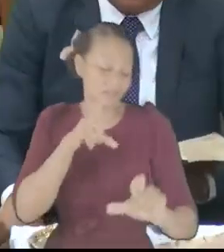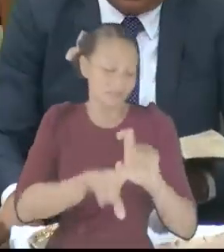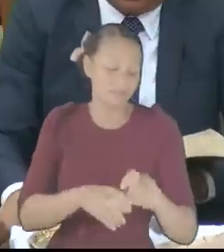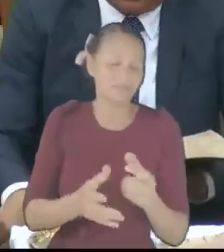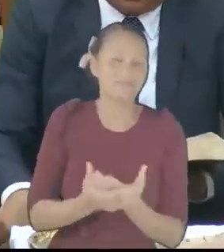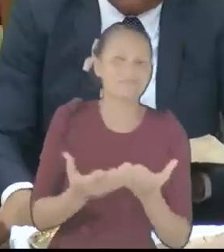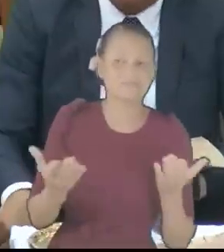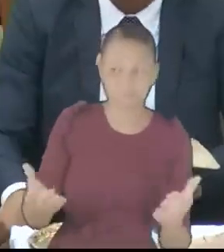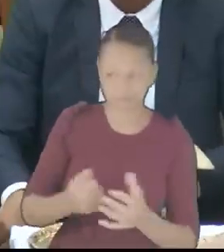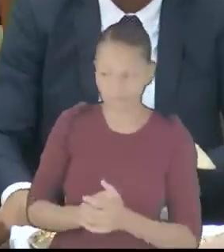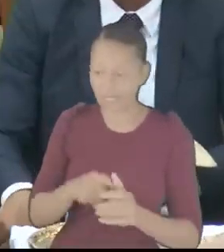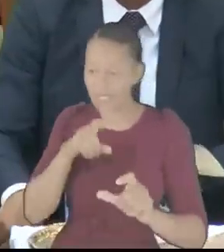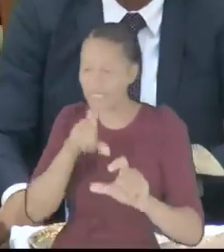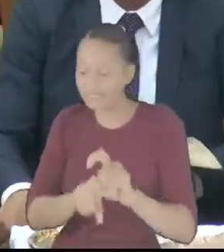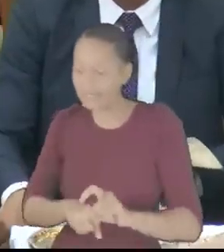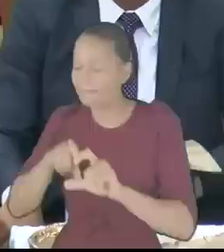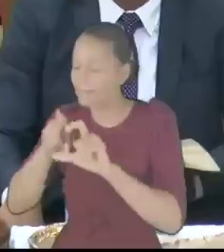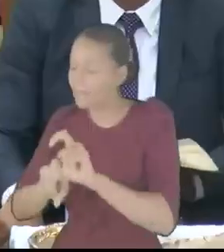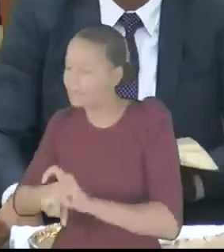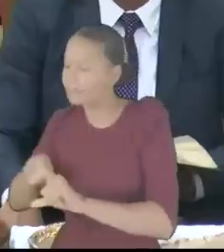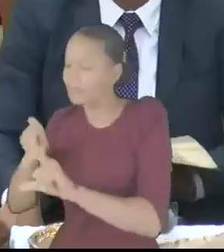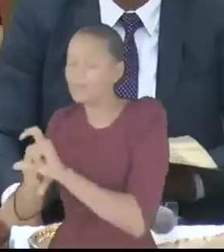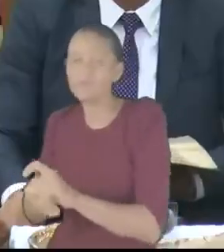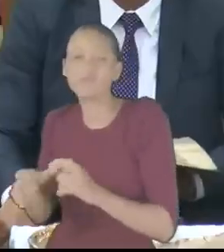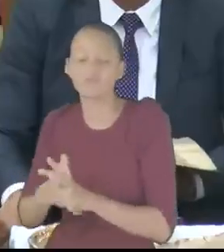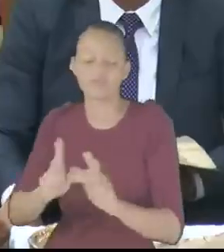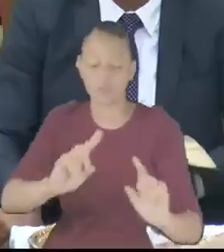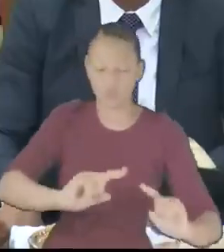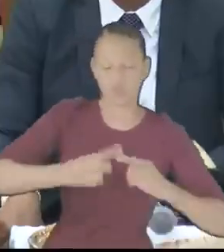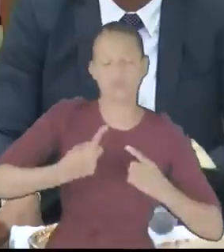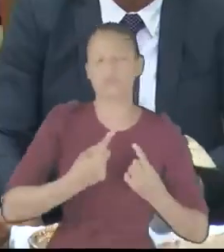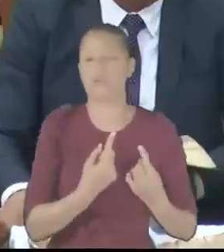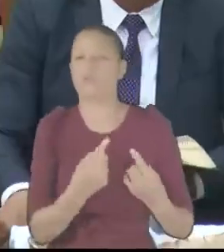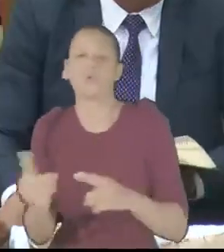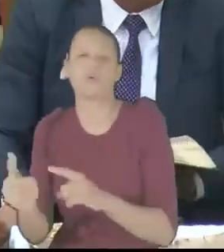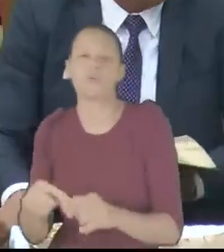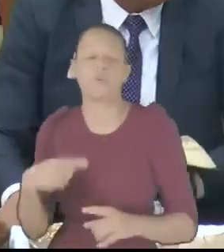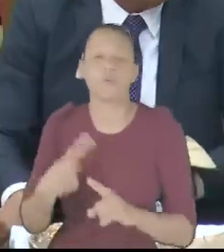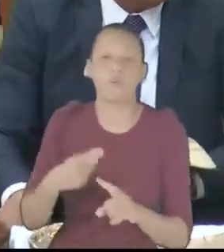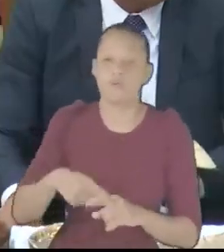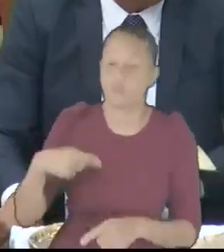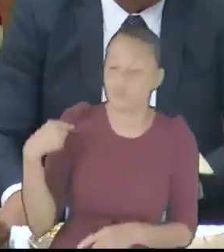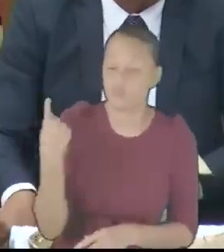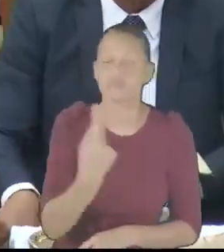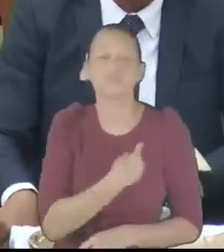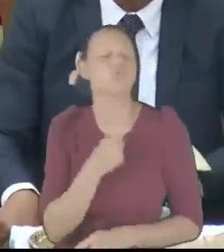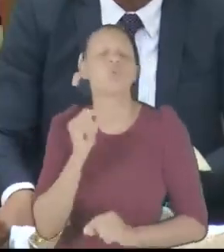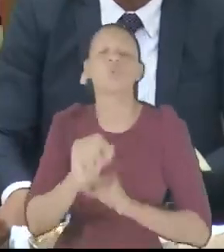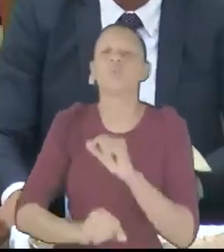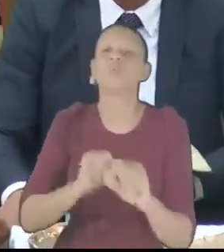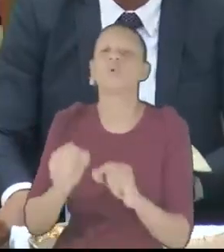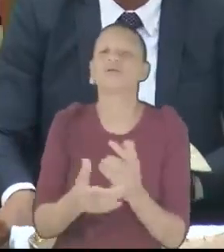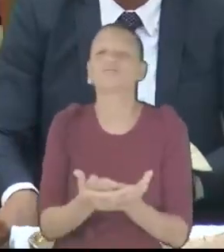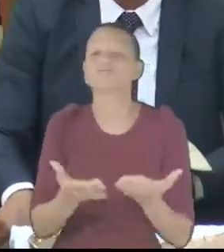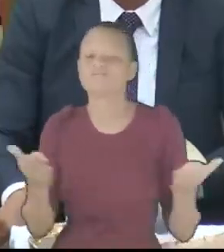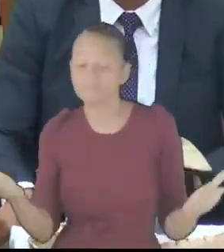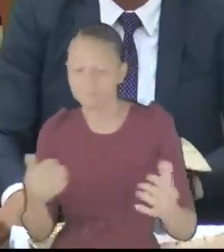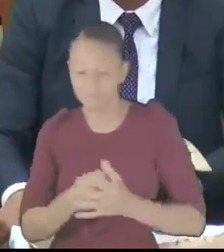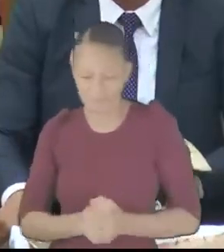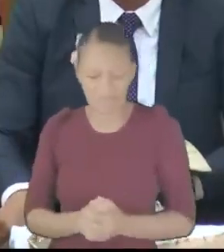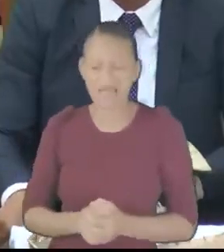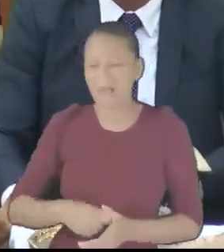débito, e débitos contra nós, porque nós quebramos o que, meus irmãos?